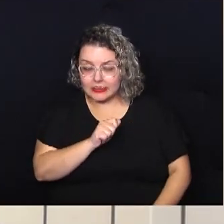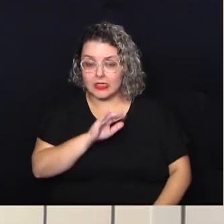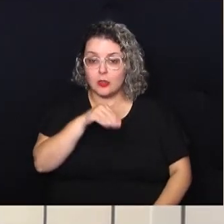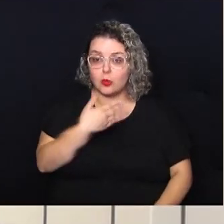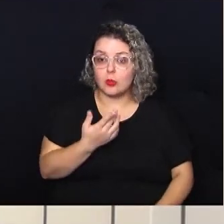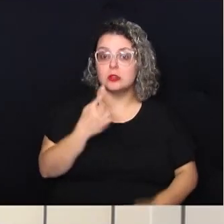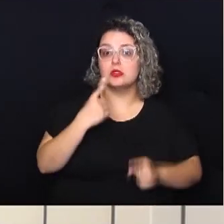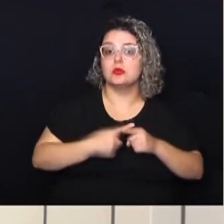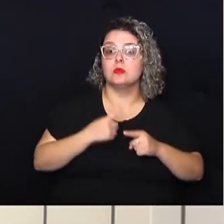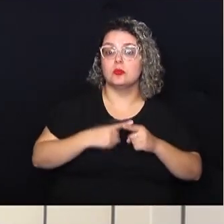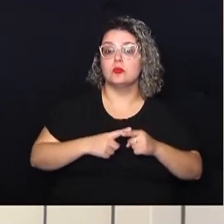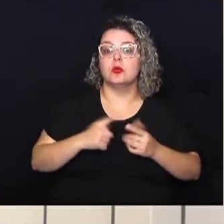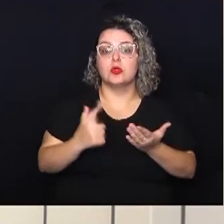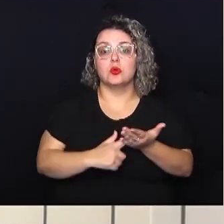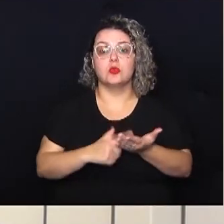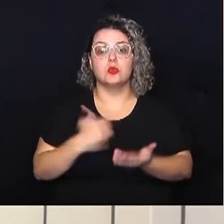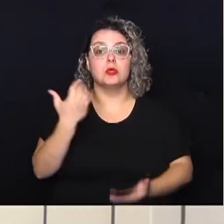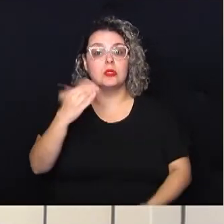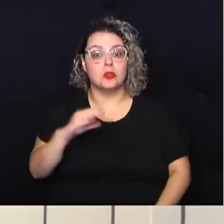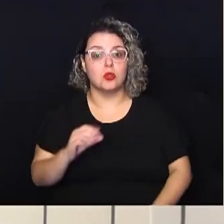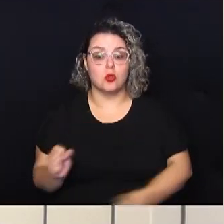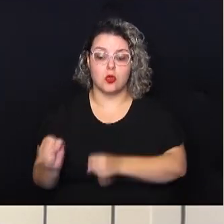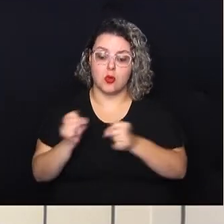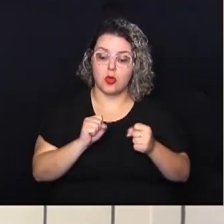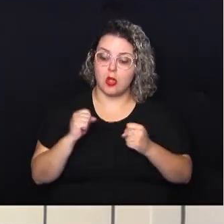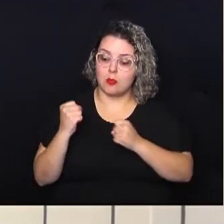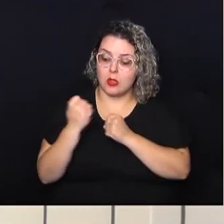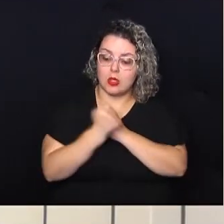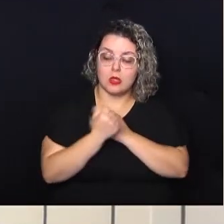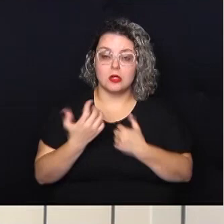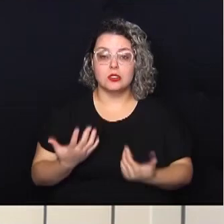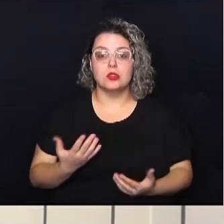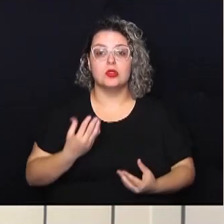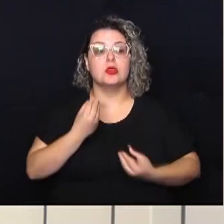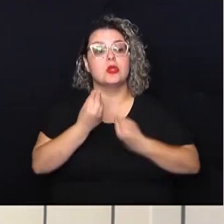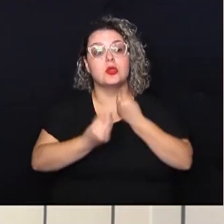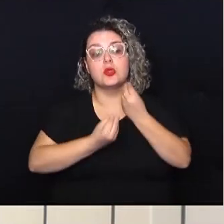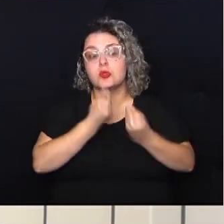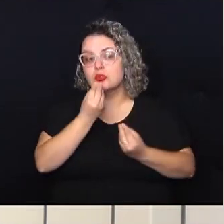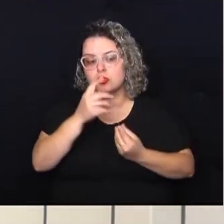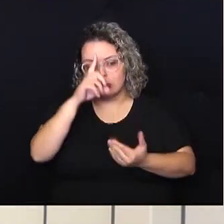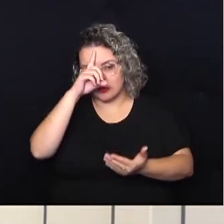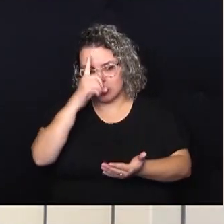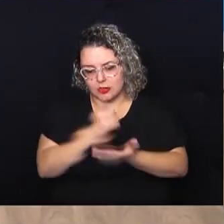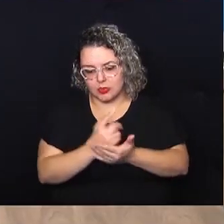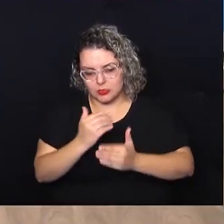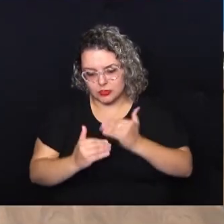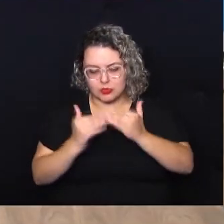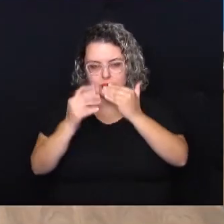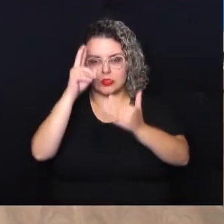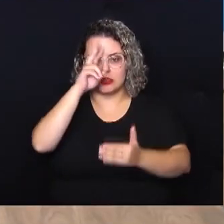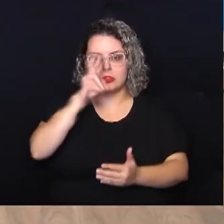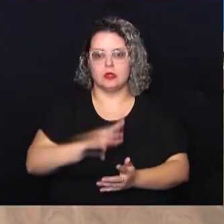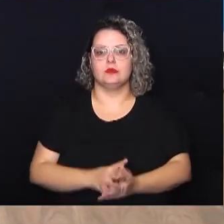você decidiu lançar o livro O Poder de Me Proteger e como que você decidiu construir a história?